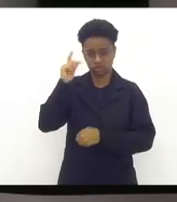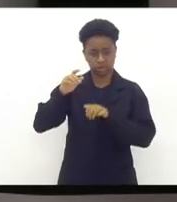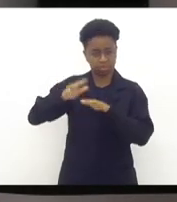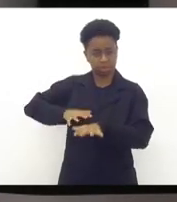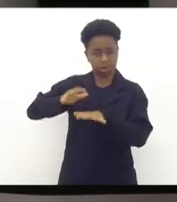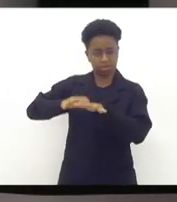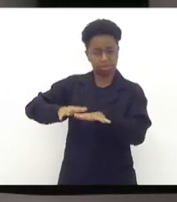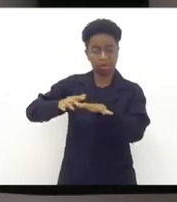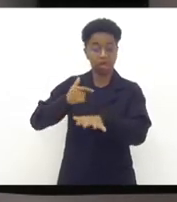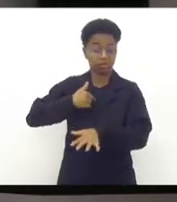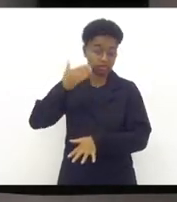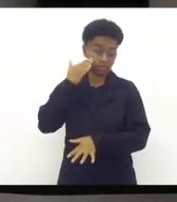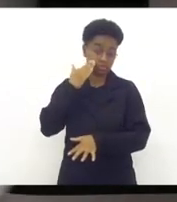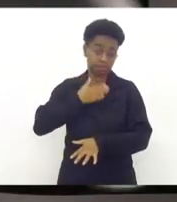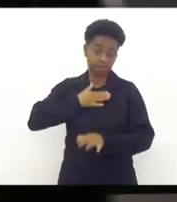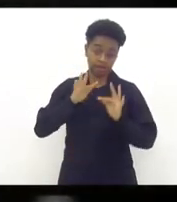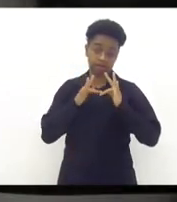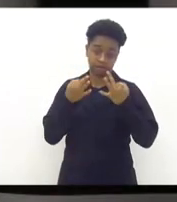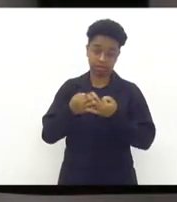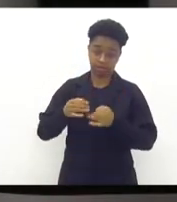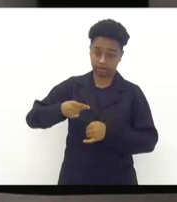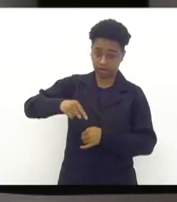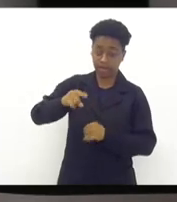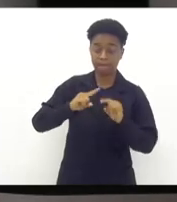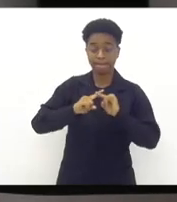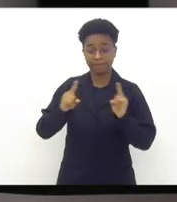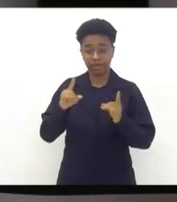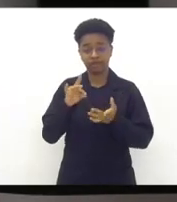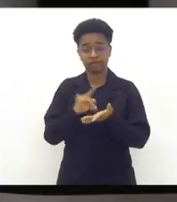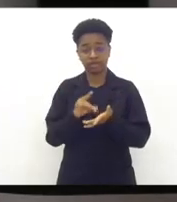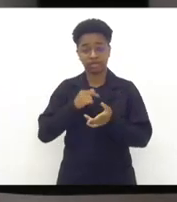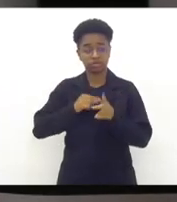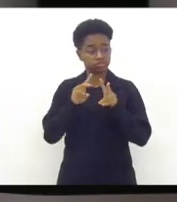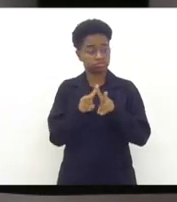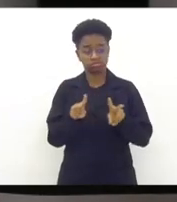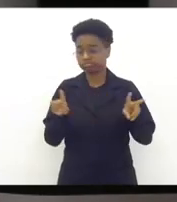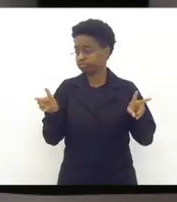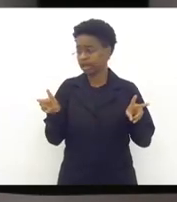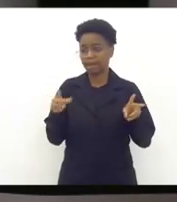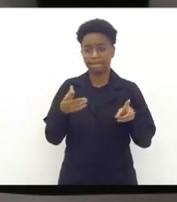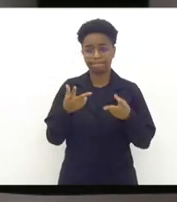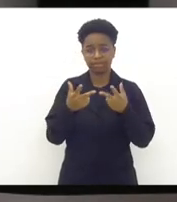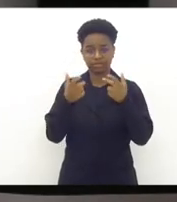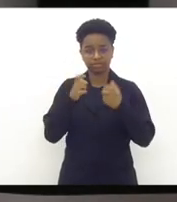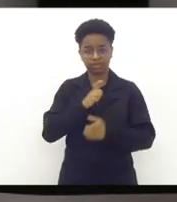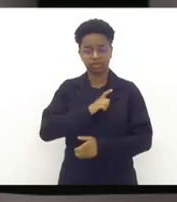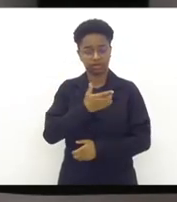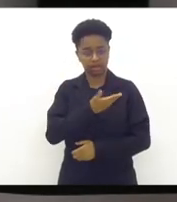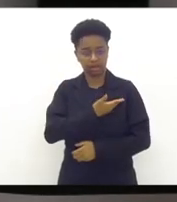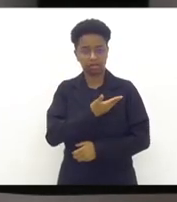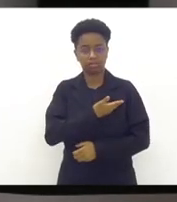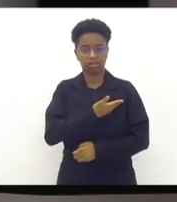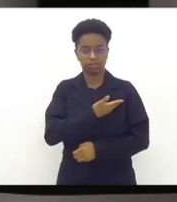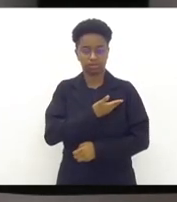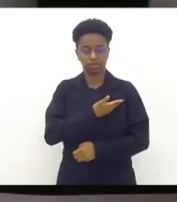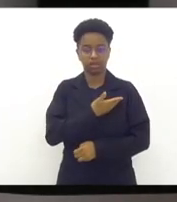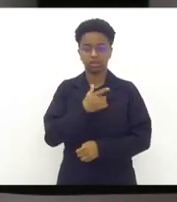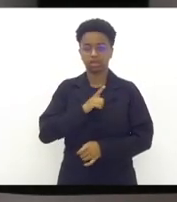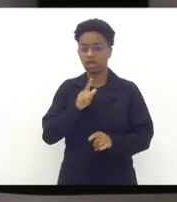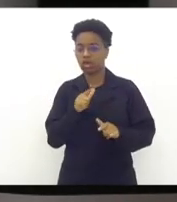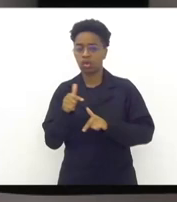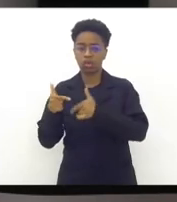sabia que meus familiares iam estar lá. Mas foi muito bom olhar para o lado e ver que tinha amigos, outros